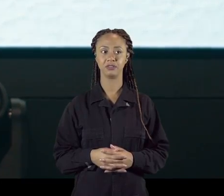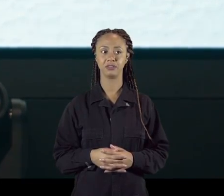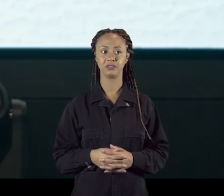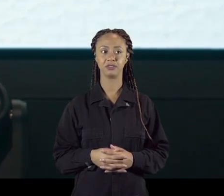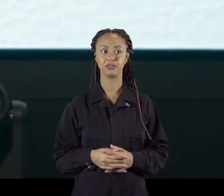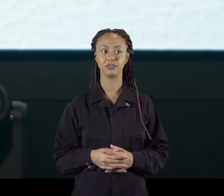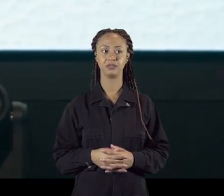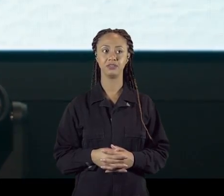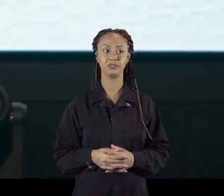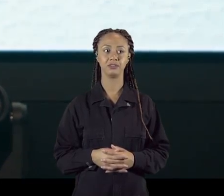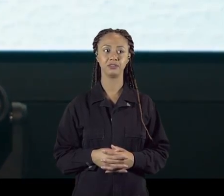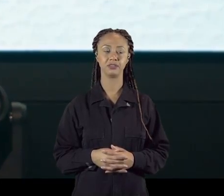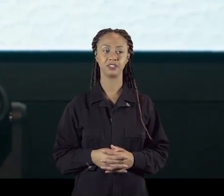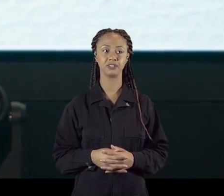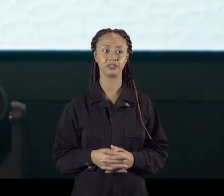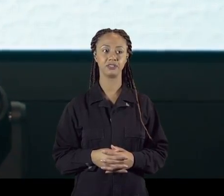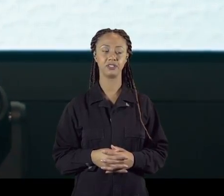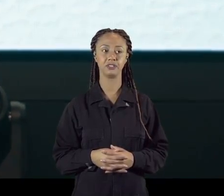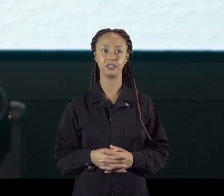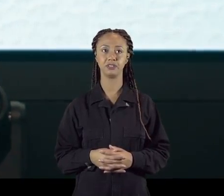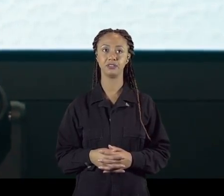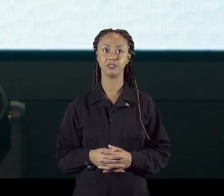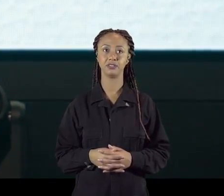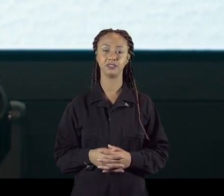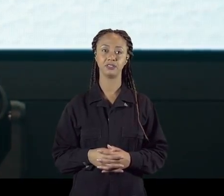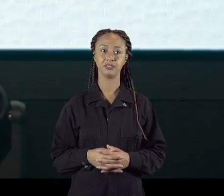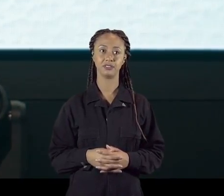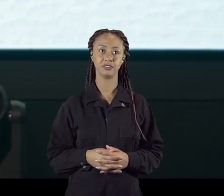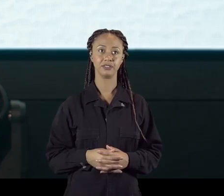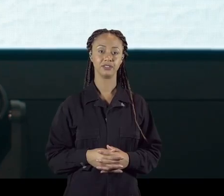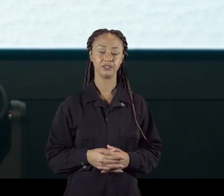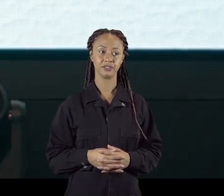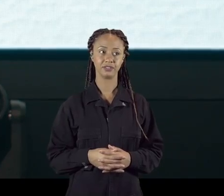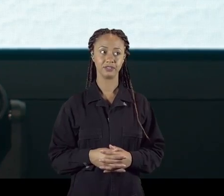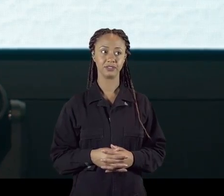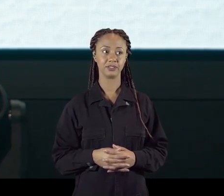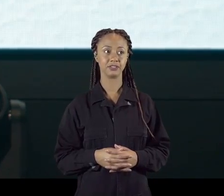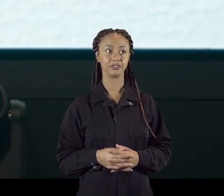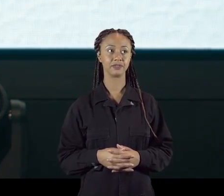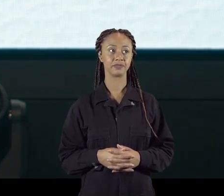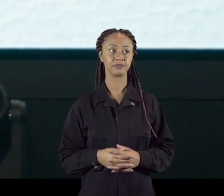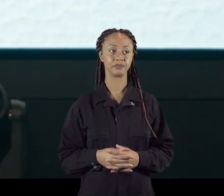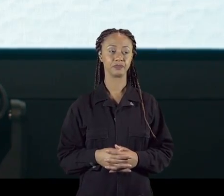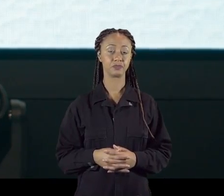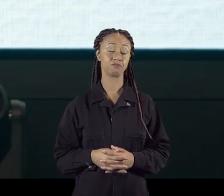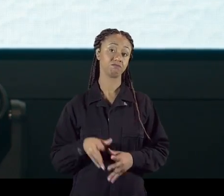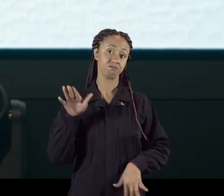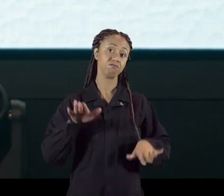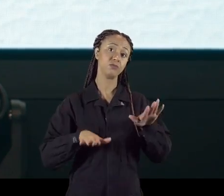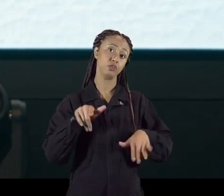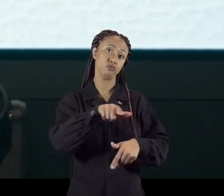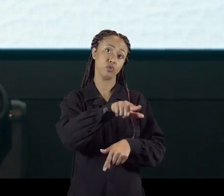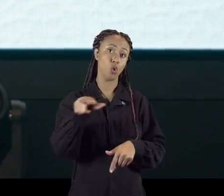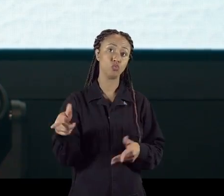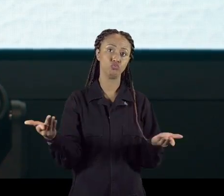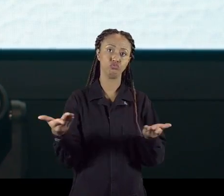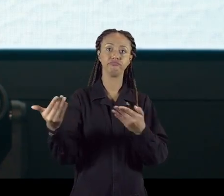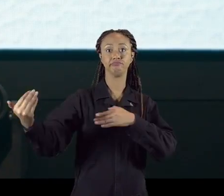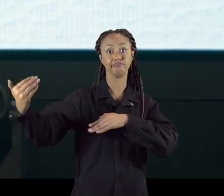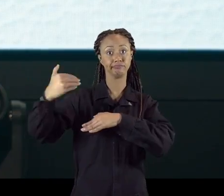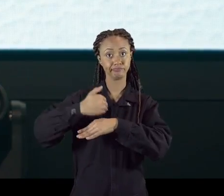E aí E aí e talvez você tenha entrada aqui